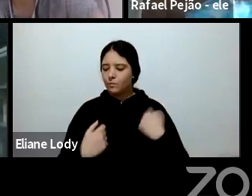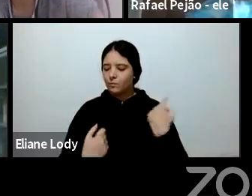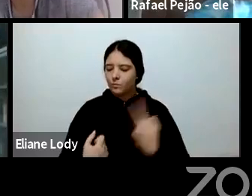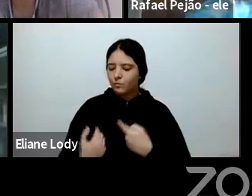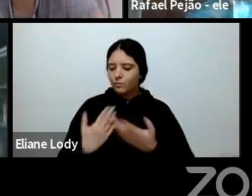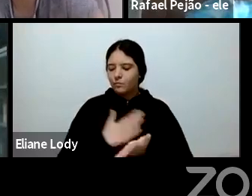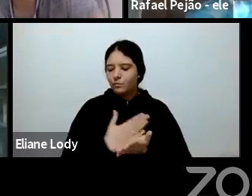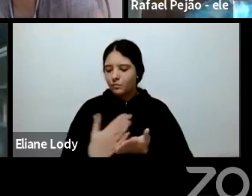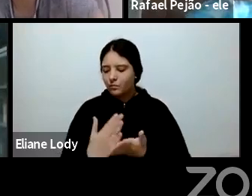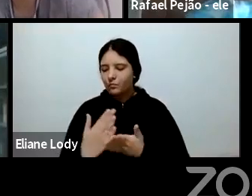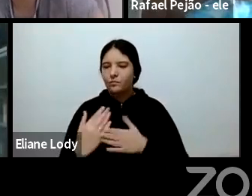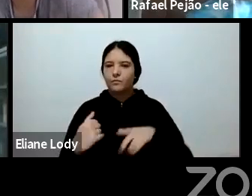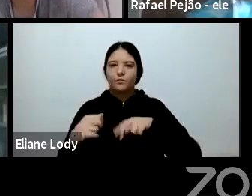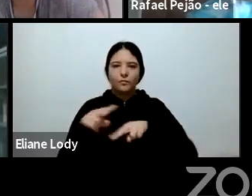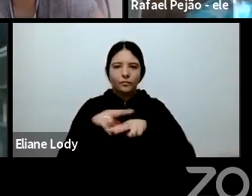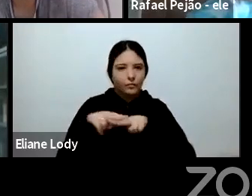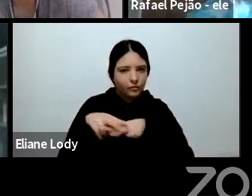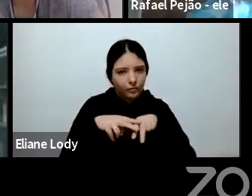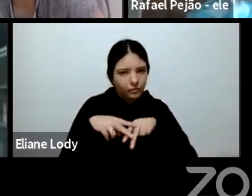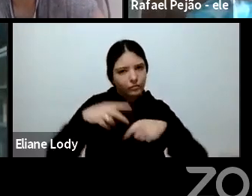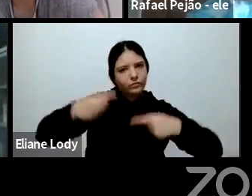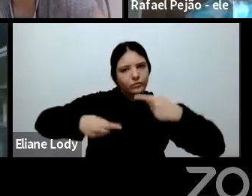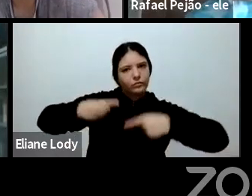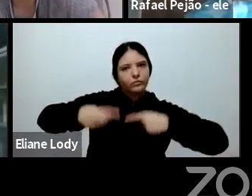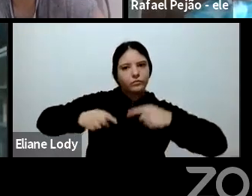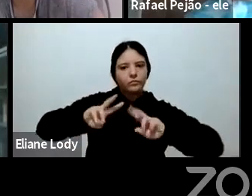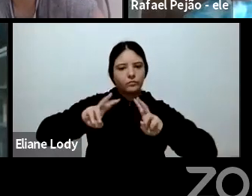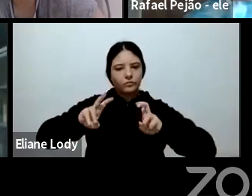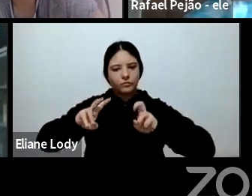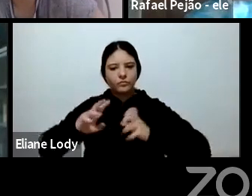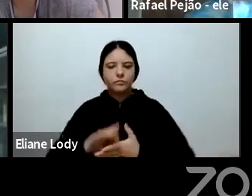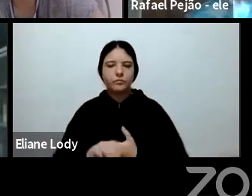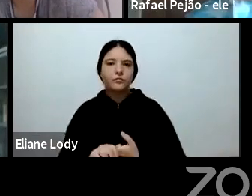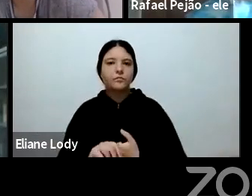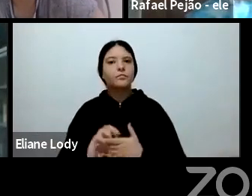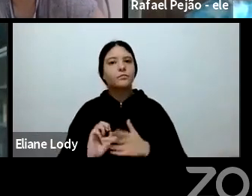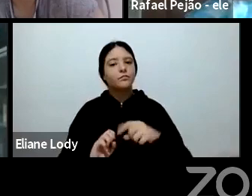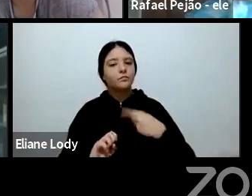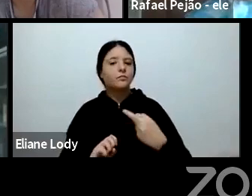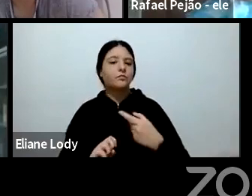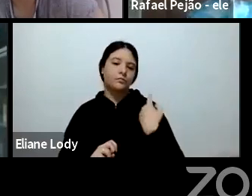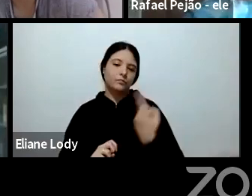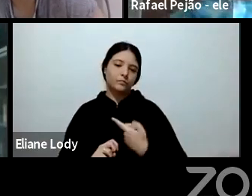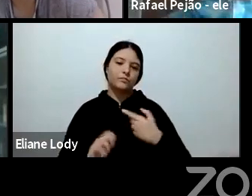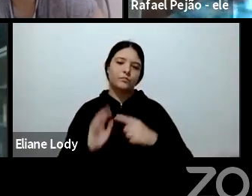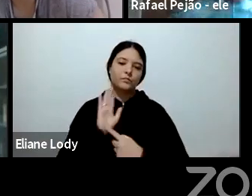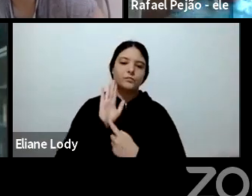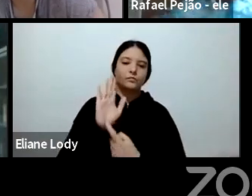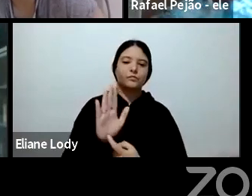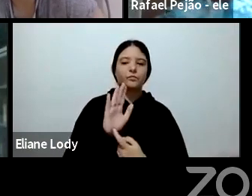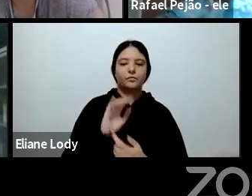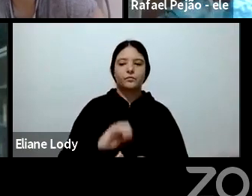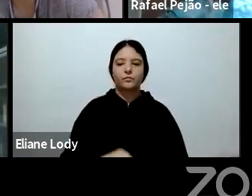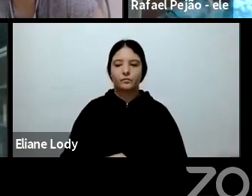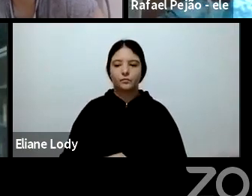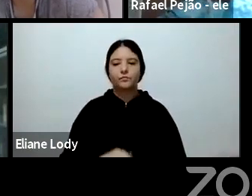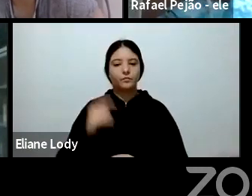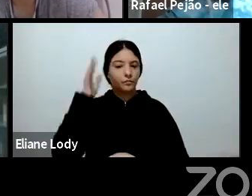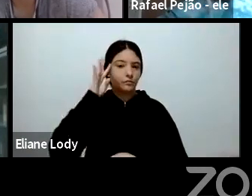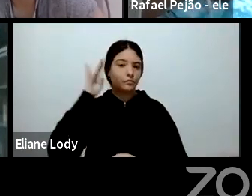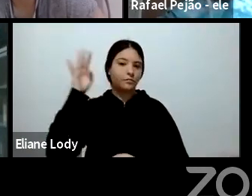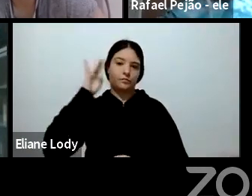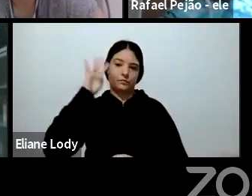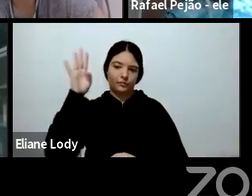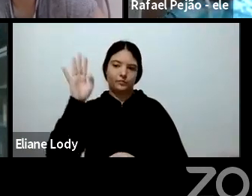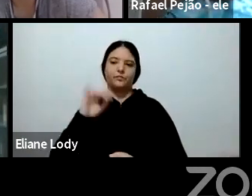Faz uma revisão, uma discussão sobre isso, né? E aí, assim, o que a gente aponta do ponto de vista teórico, né? Na